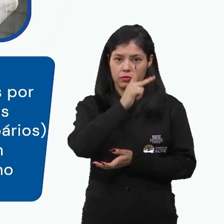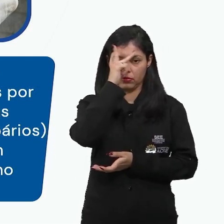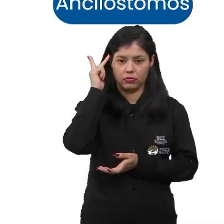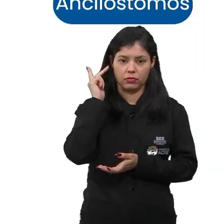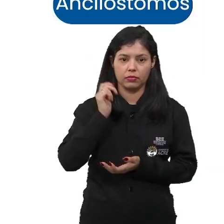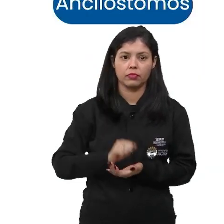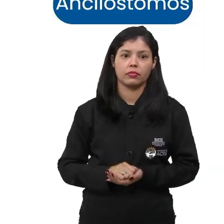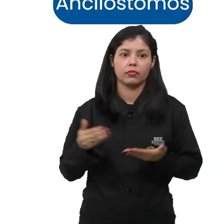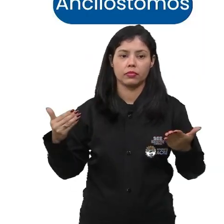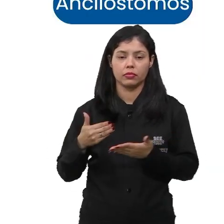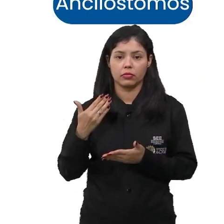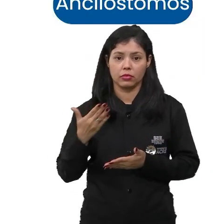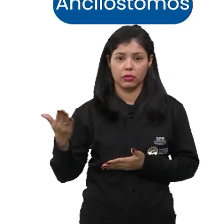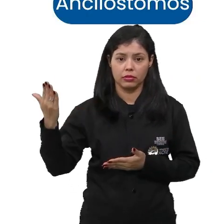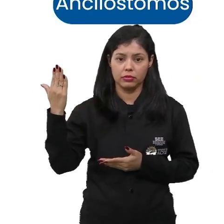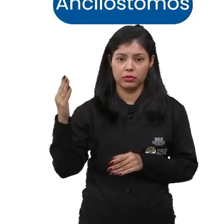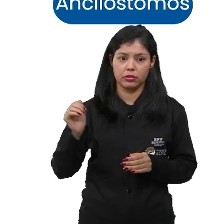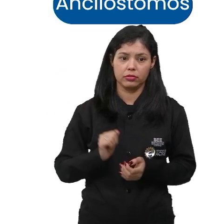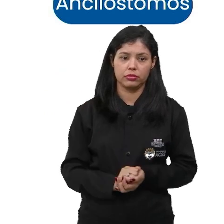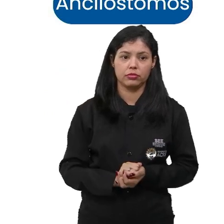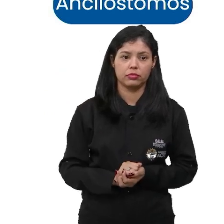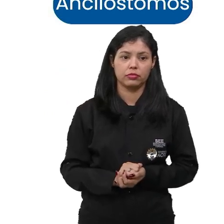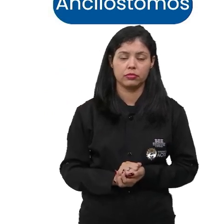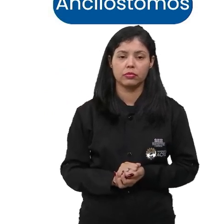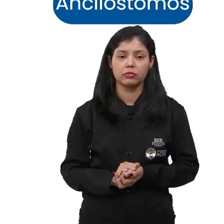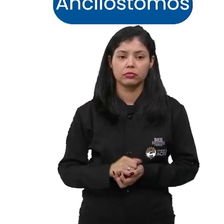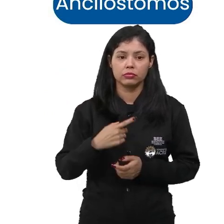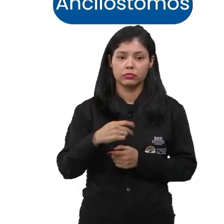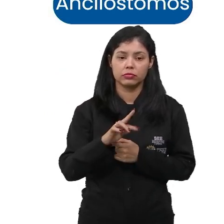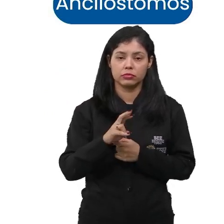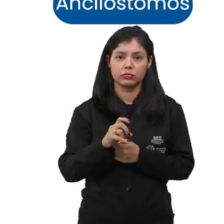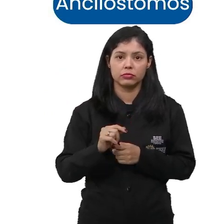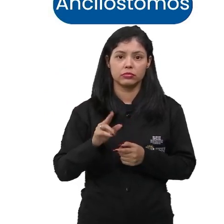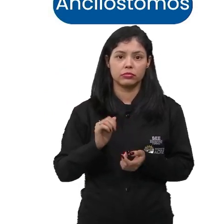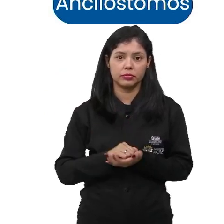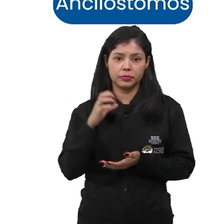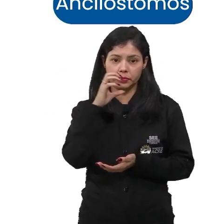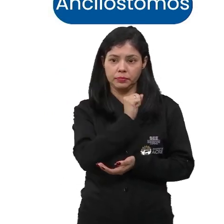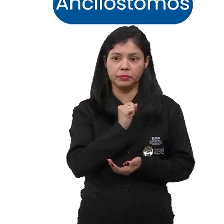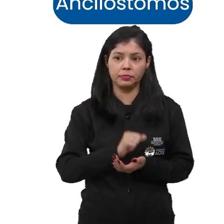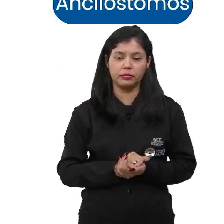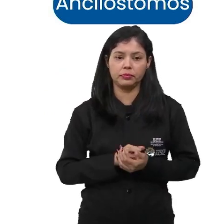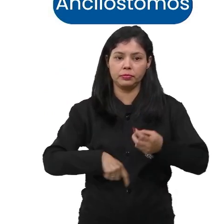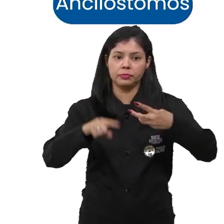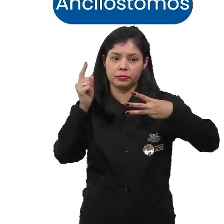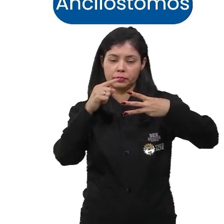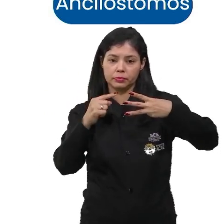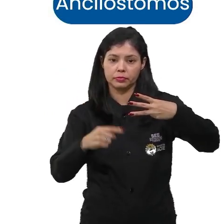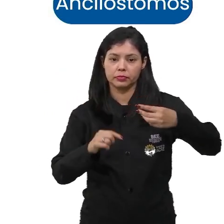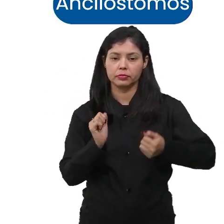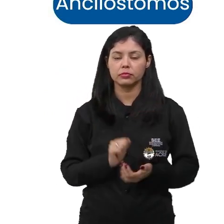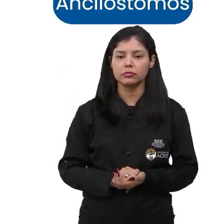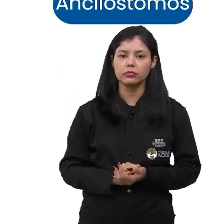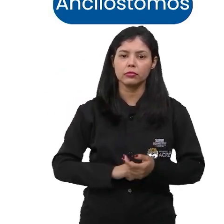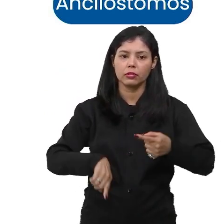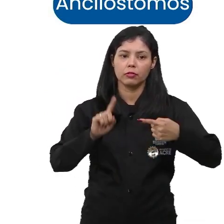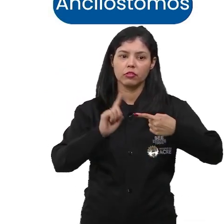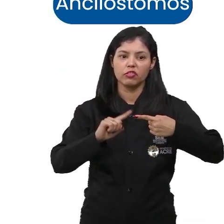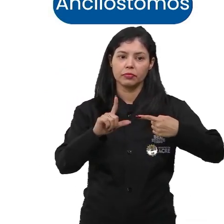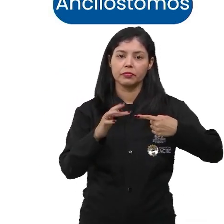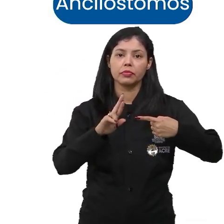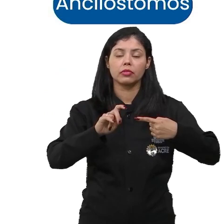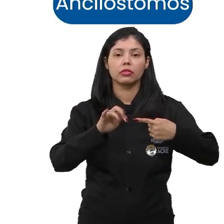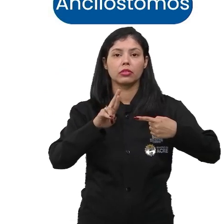pessoa. Agora aqui em relação, né, aos parasitas e vermes, vamos falar rapidamente sobre cada um deles. Então a gente vai ter